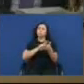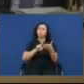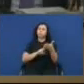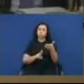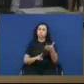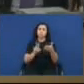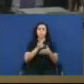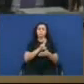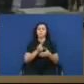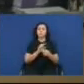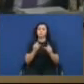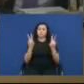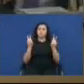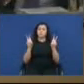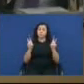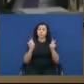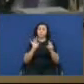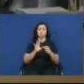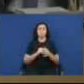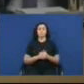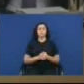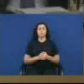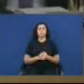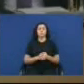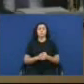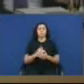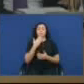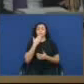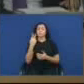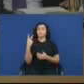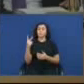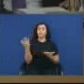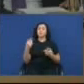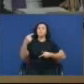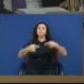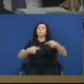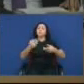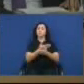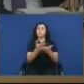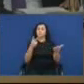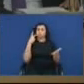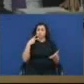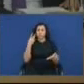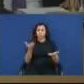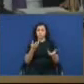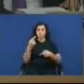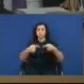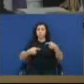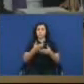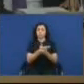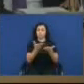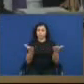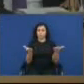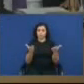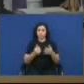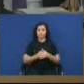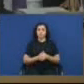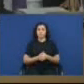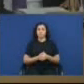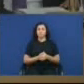leitura do conteúdo dos requerimentos. A solicitação do vereador vai à discussão. Algum vereador deseja discutir o